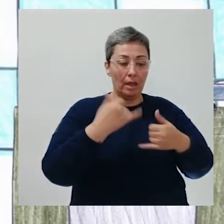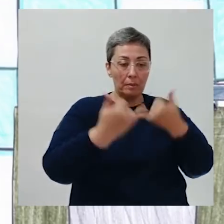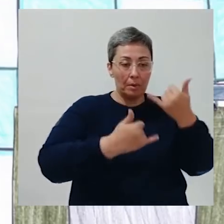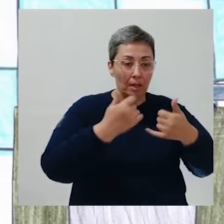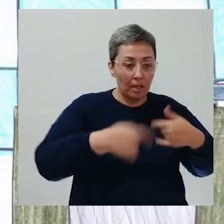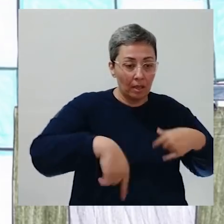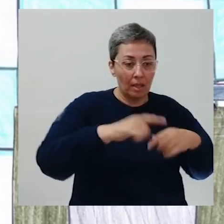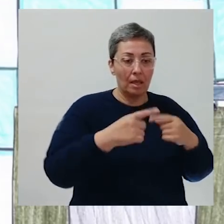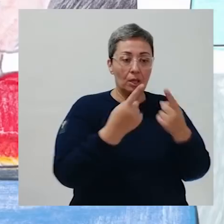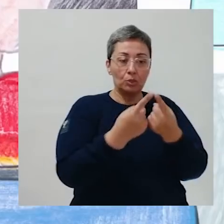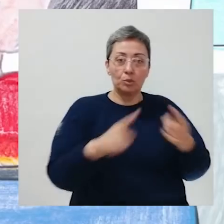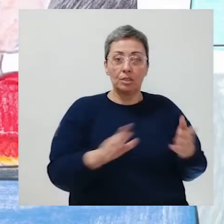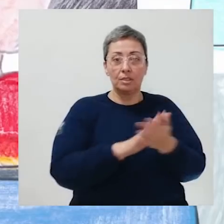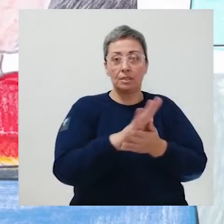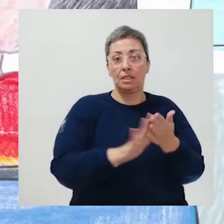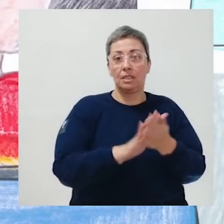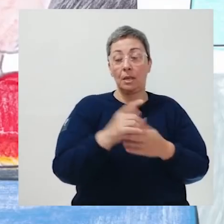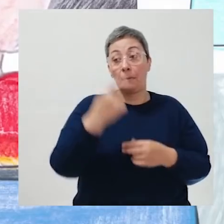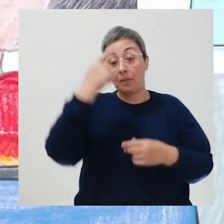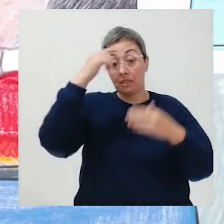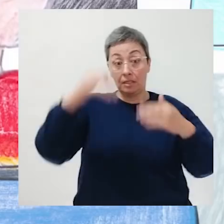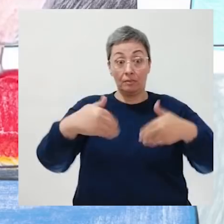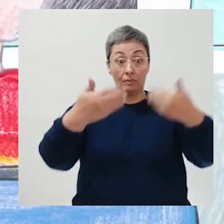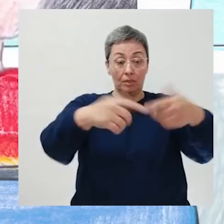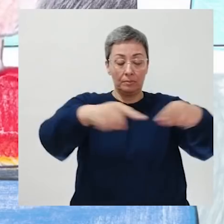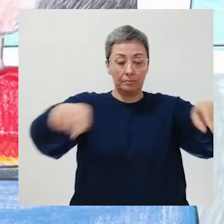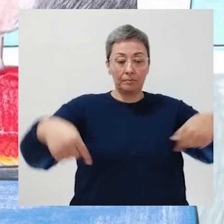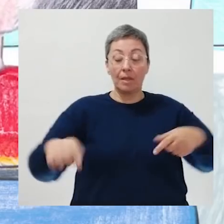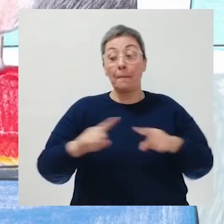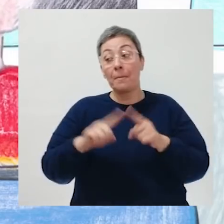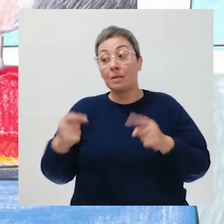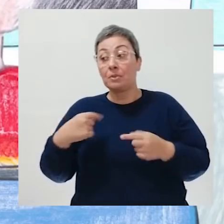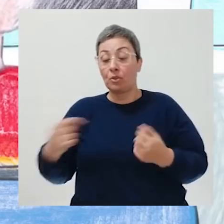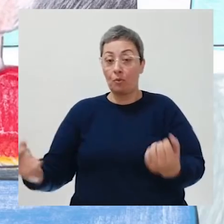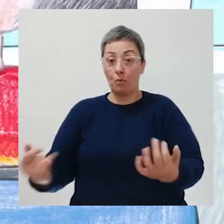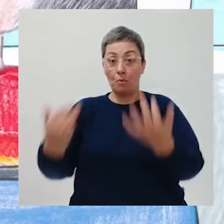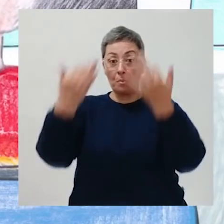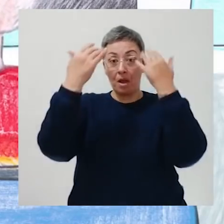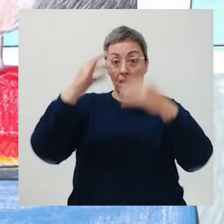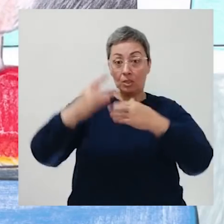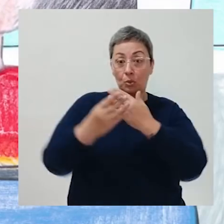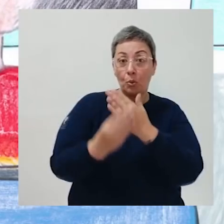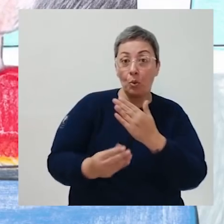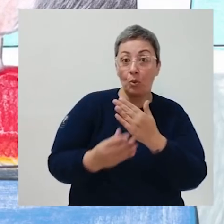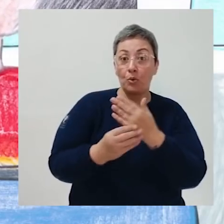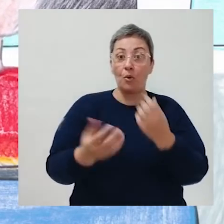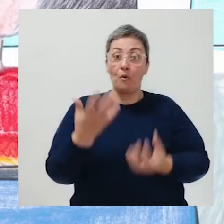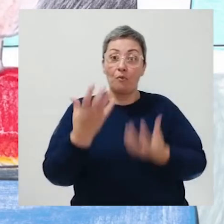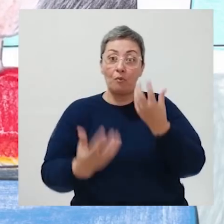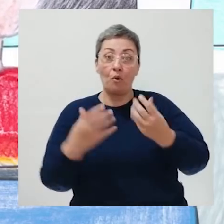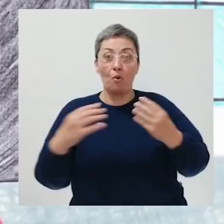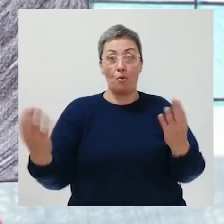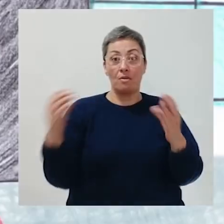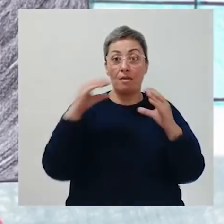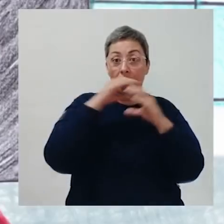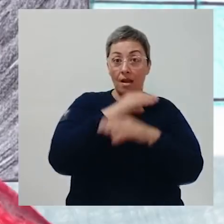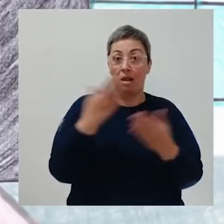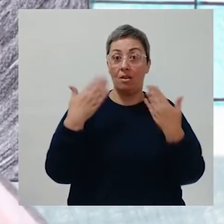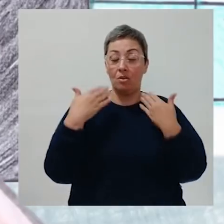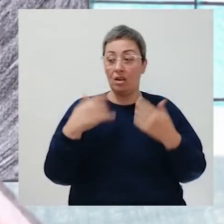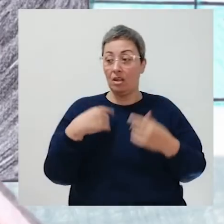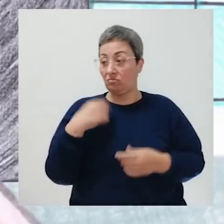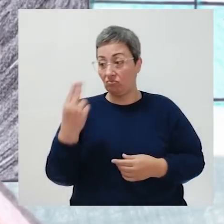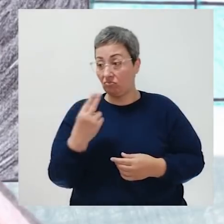nem churrasqueira. Eu pensei na varanda. Mas não pensou na fumaça, na gordura, no fogo, no calor. Não